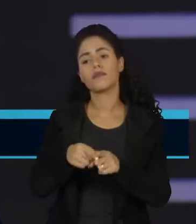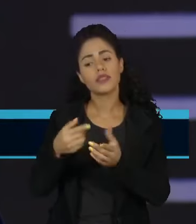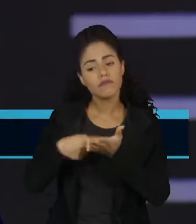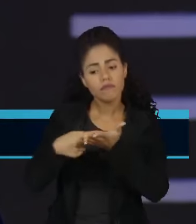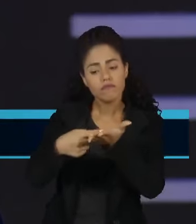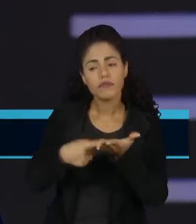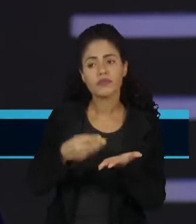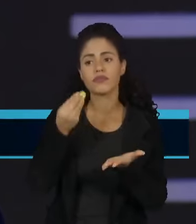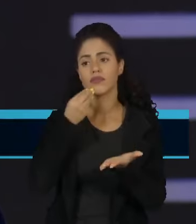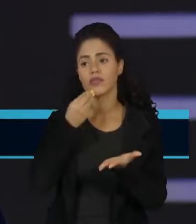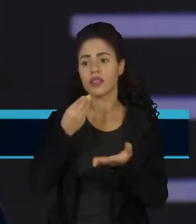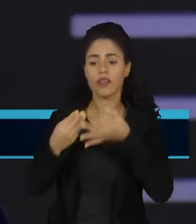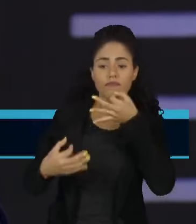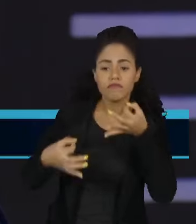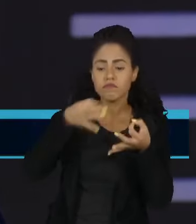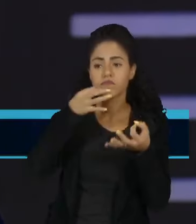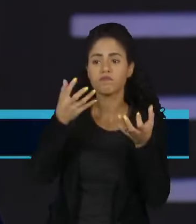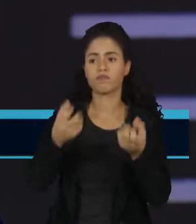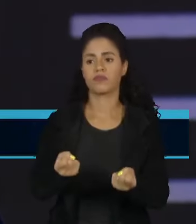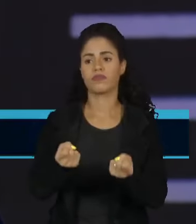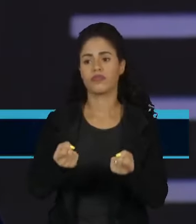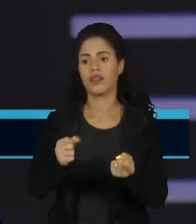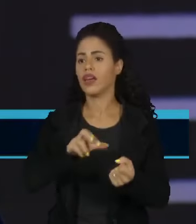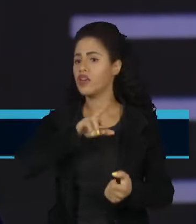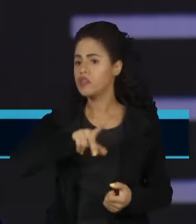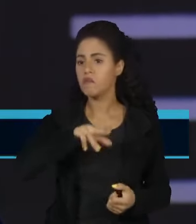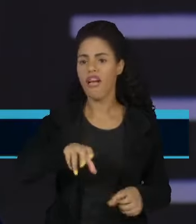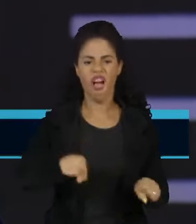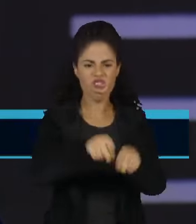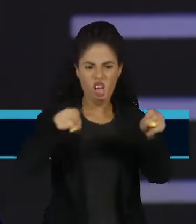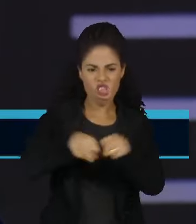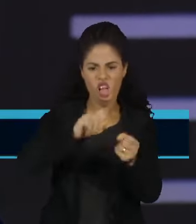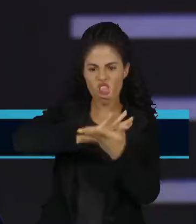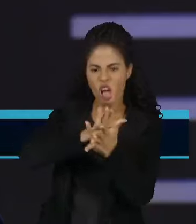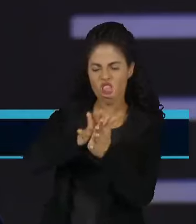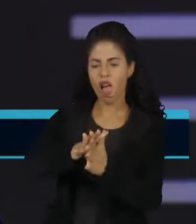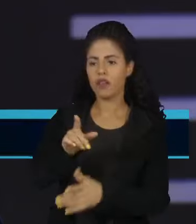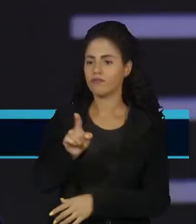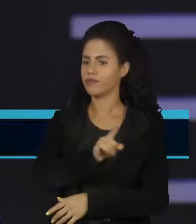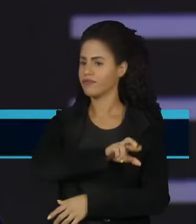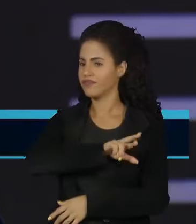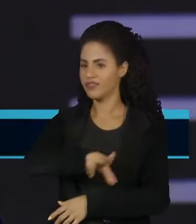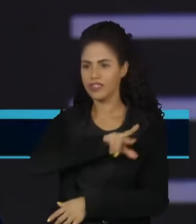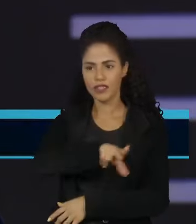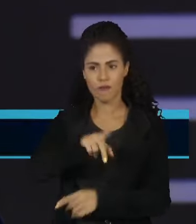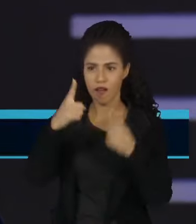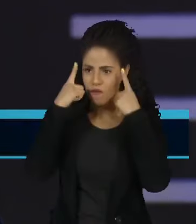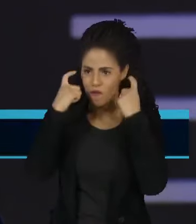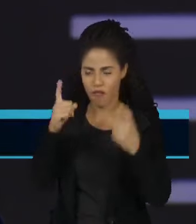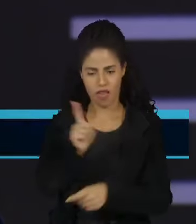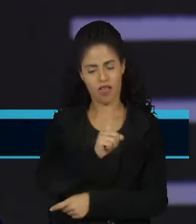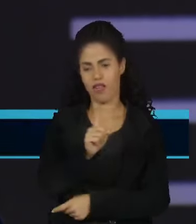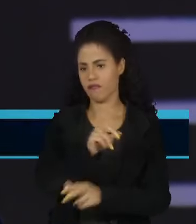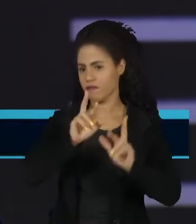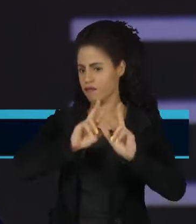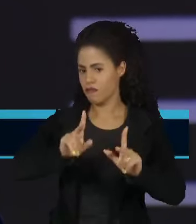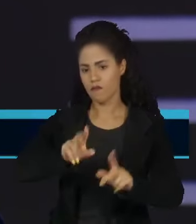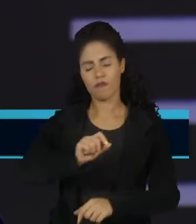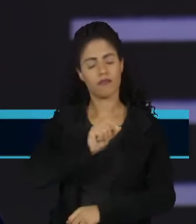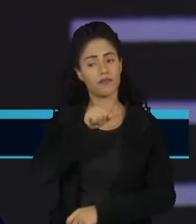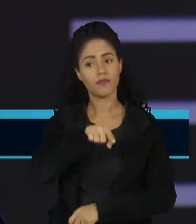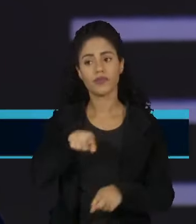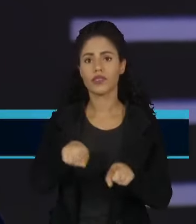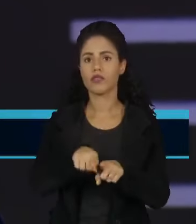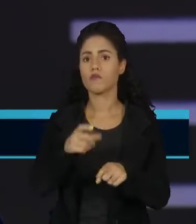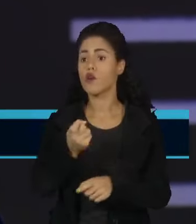na divergência, né? E não na base da violência, de depredar o patrimônio público, privado, destruir e quase colocar o